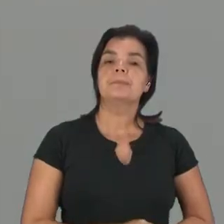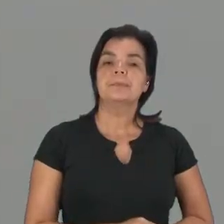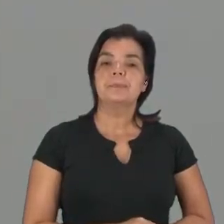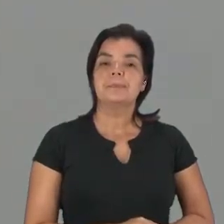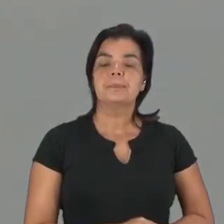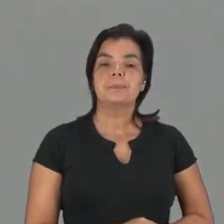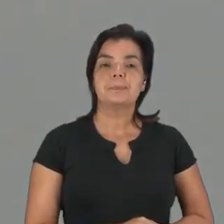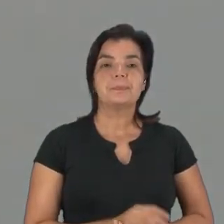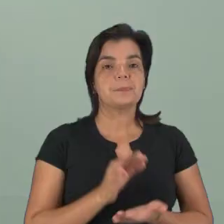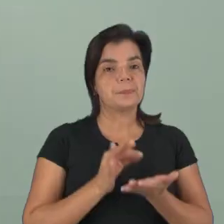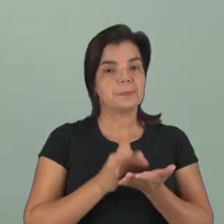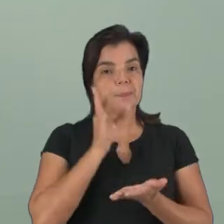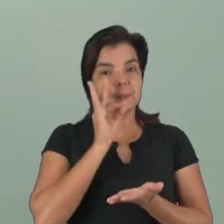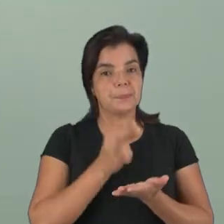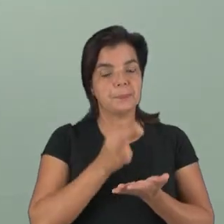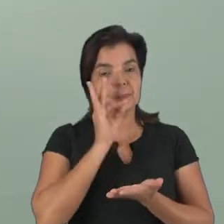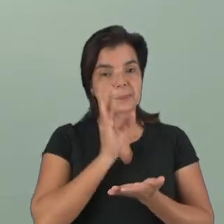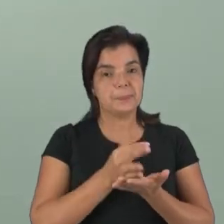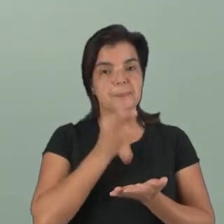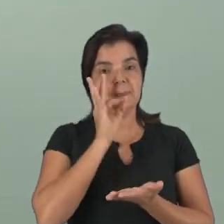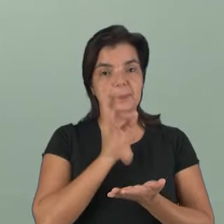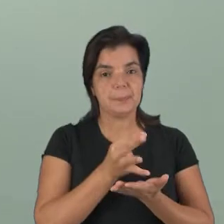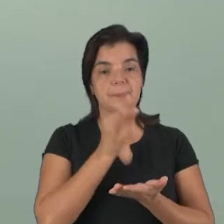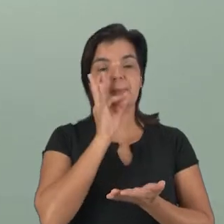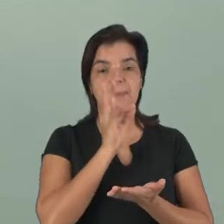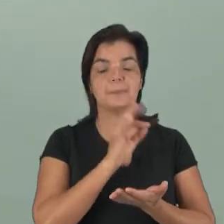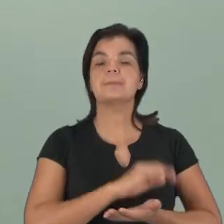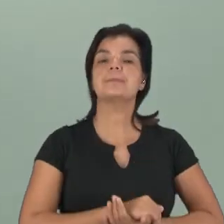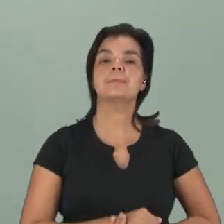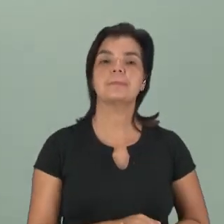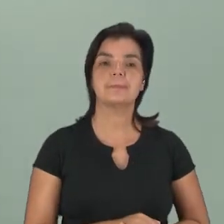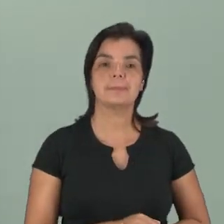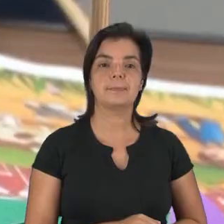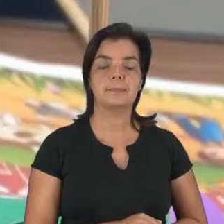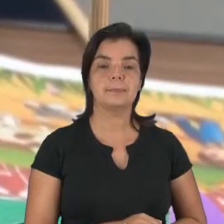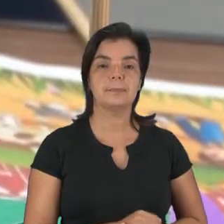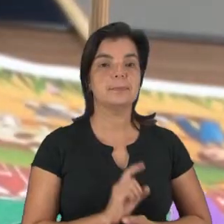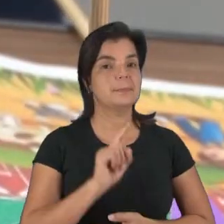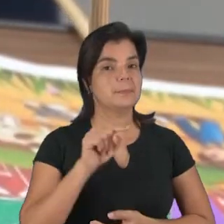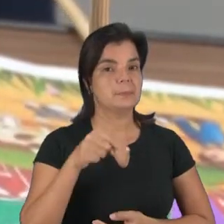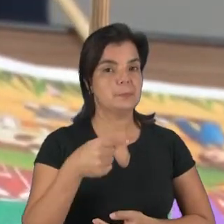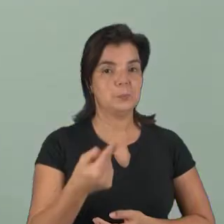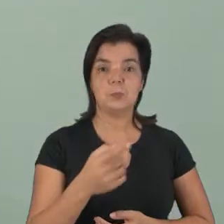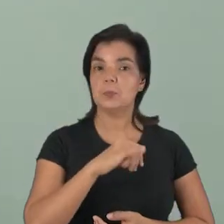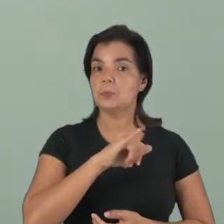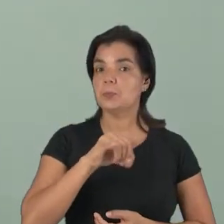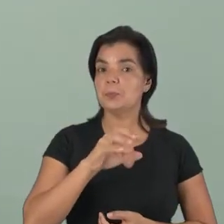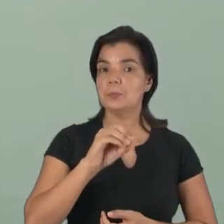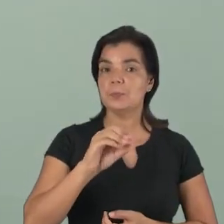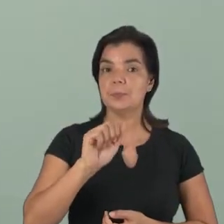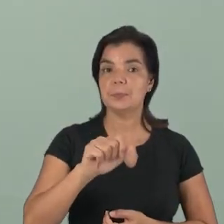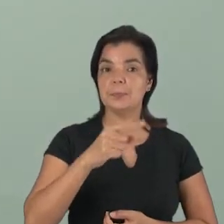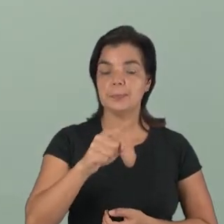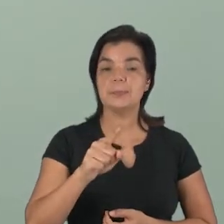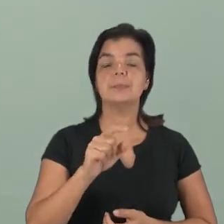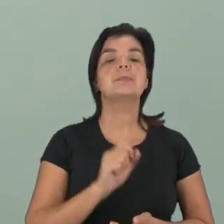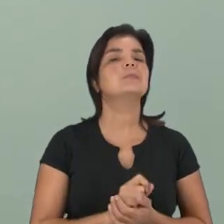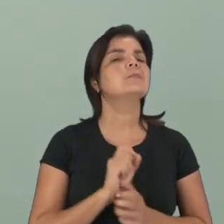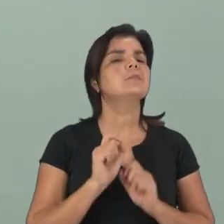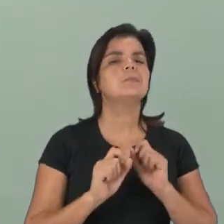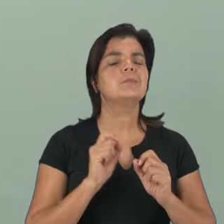ele tomou seu café da manhã depois João foi